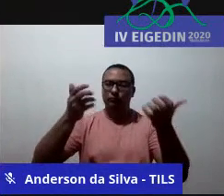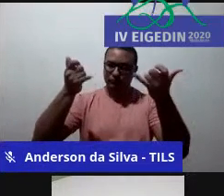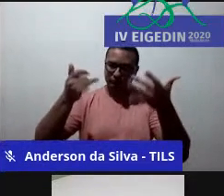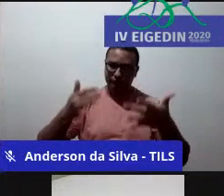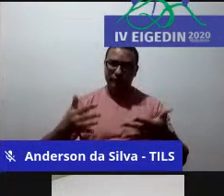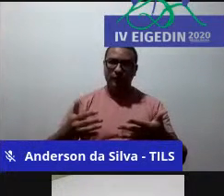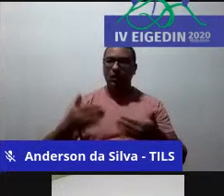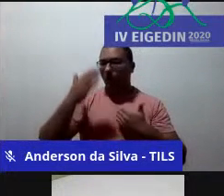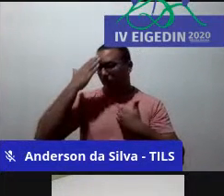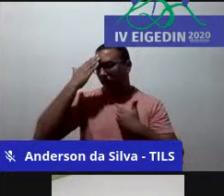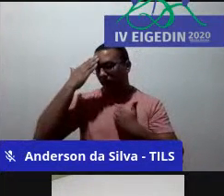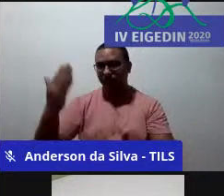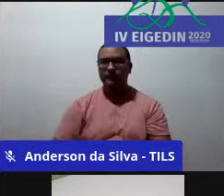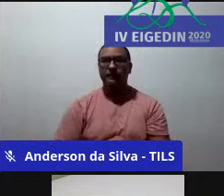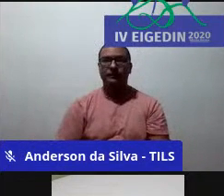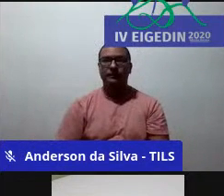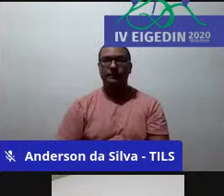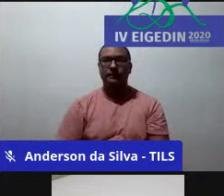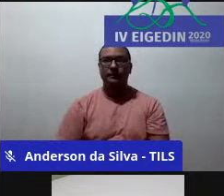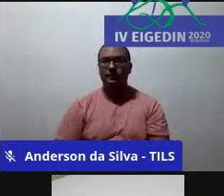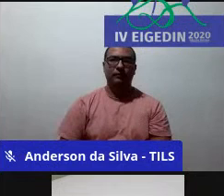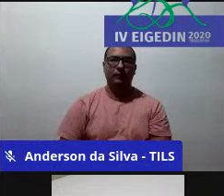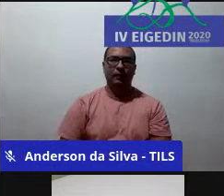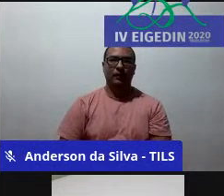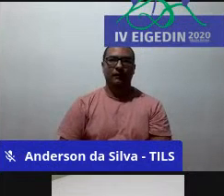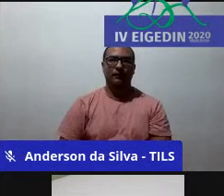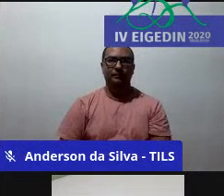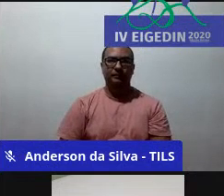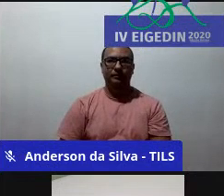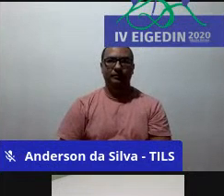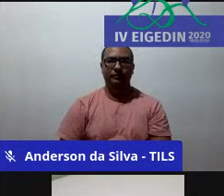Obrigado. Nós agradecemos muito a sua contribuição.